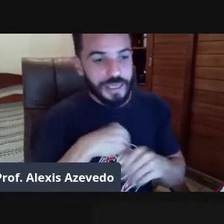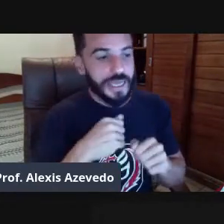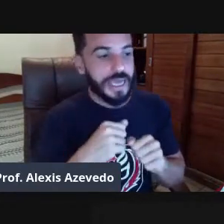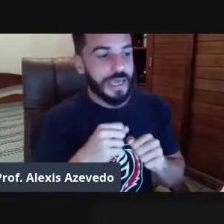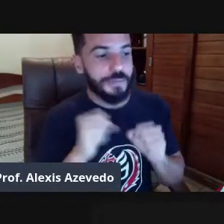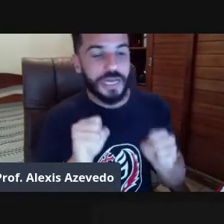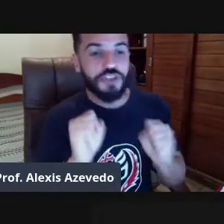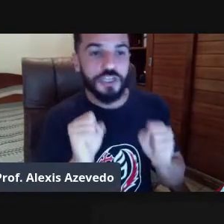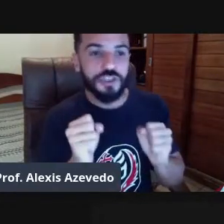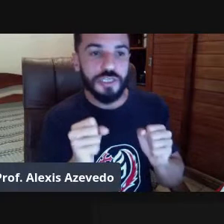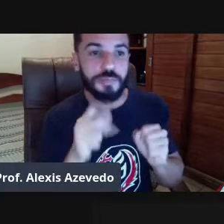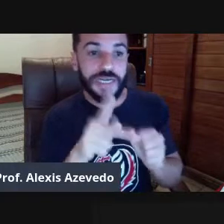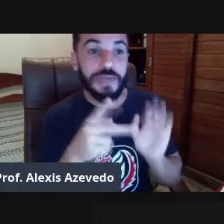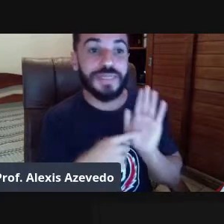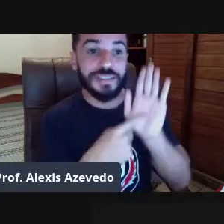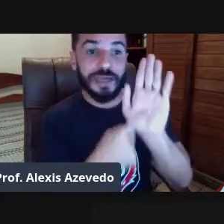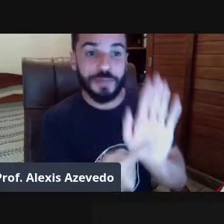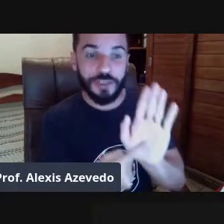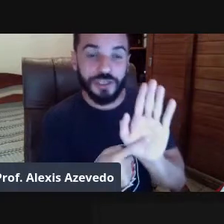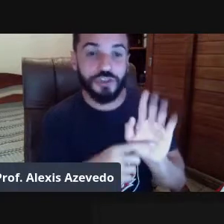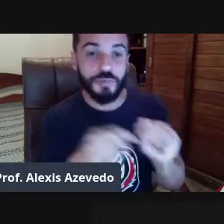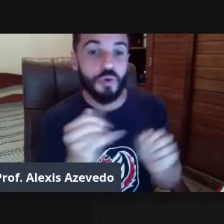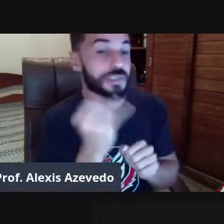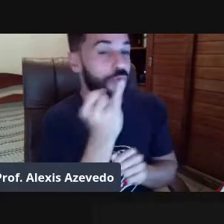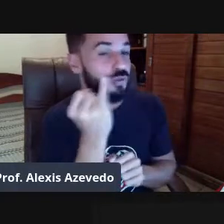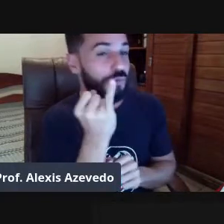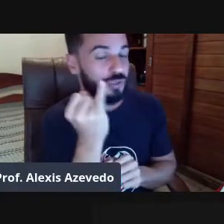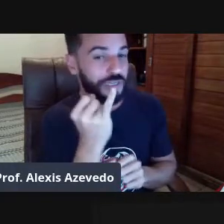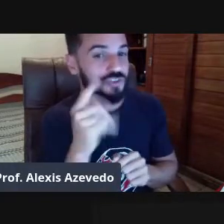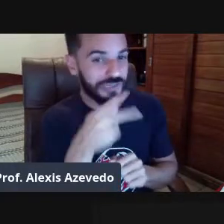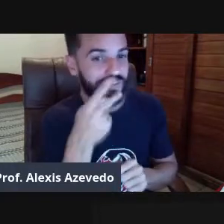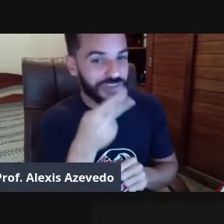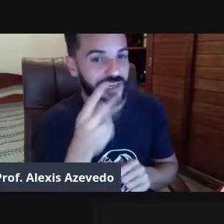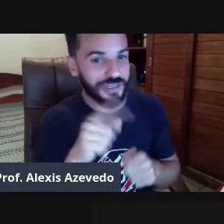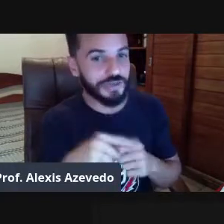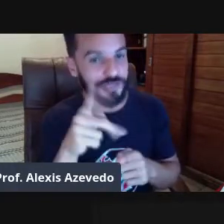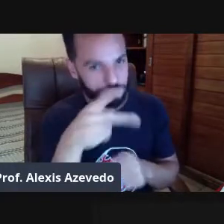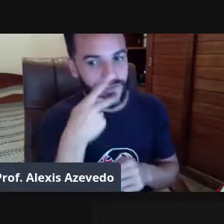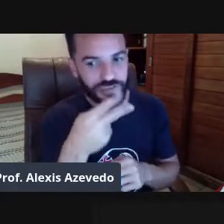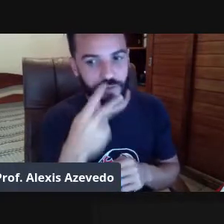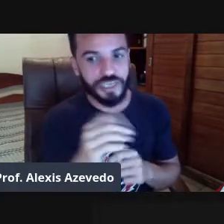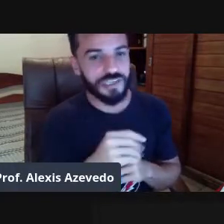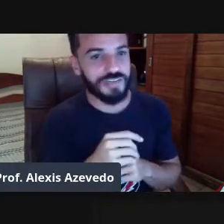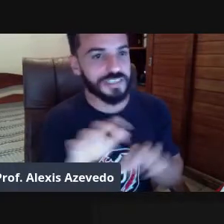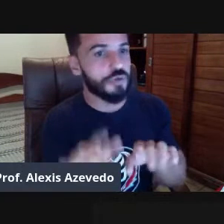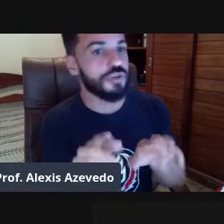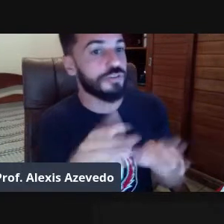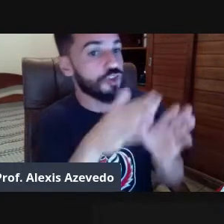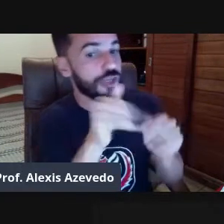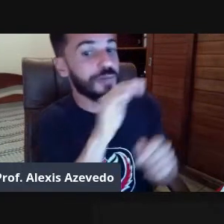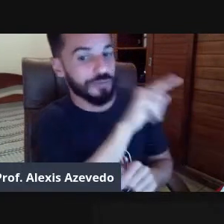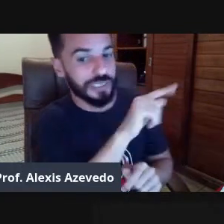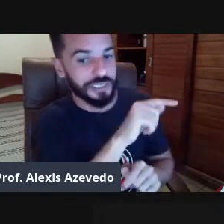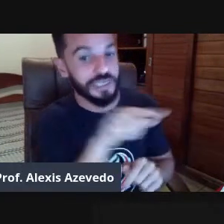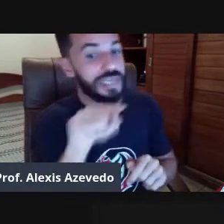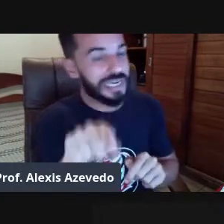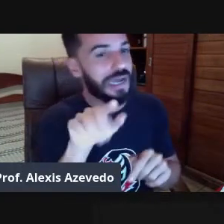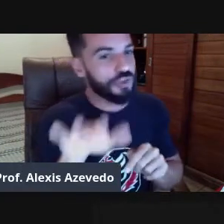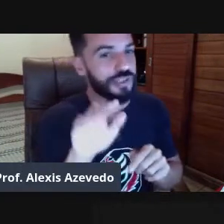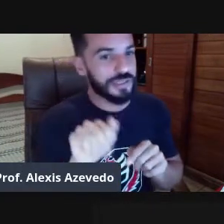entrar para ele apresentar para a gente uma coisa muito importante que ele vai falar, né, Lorena? Você pode falar o que, que ele vai dizer enquanto eu vou